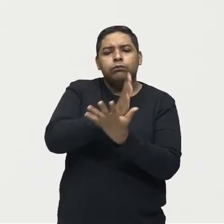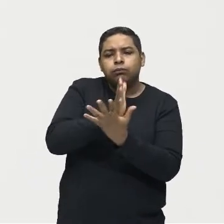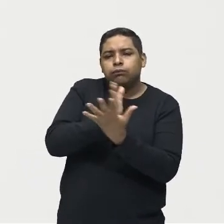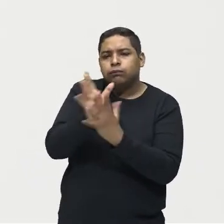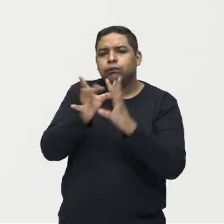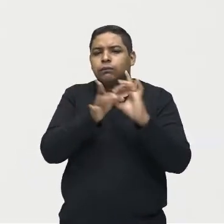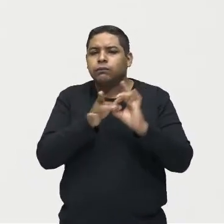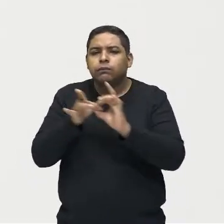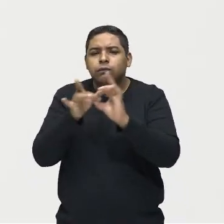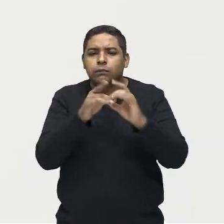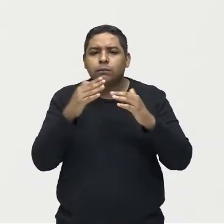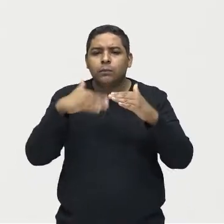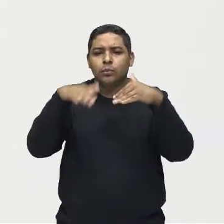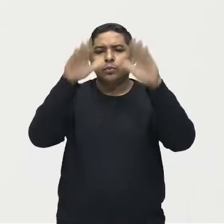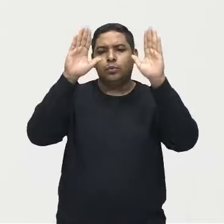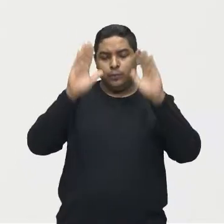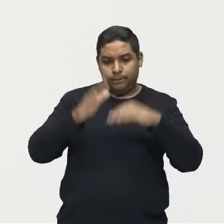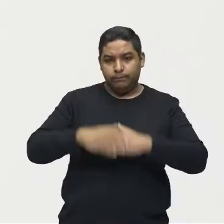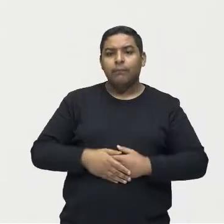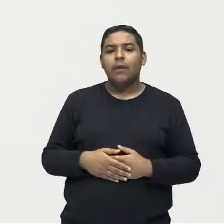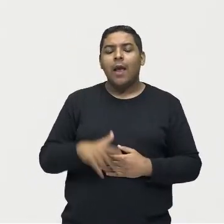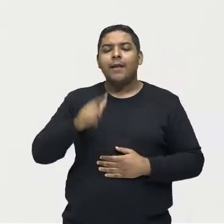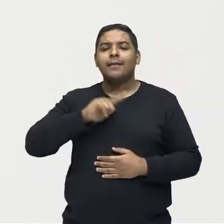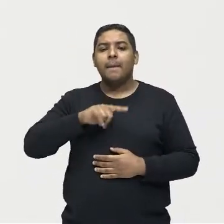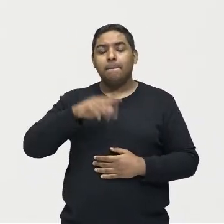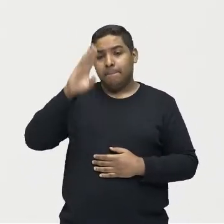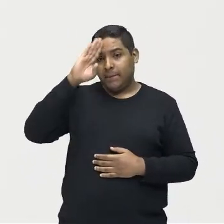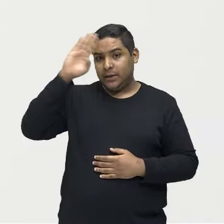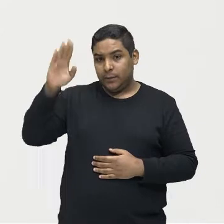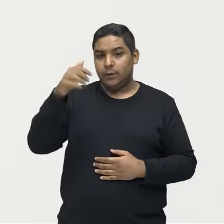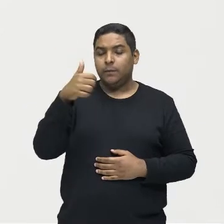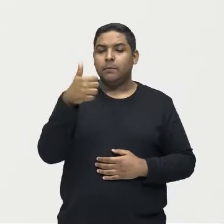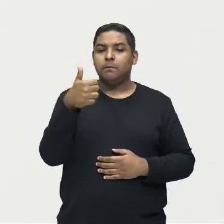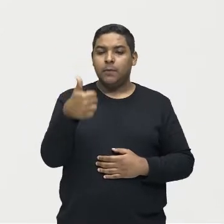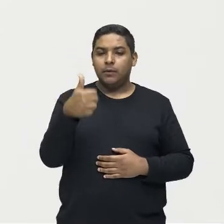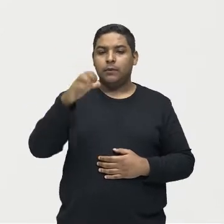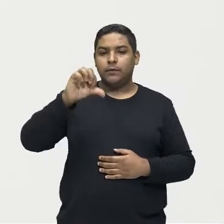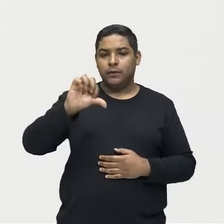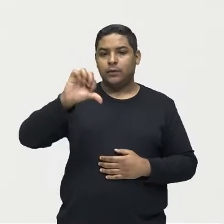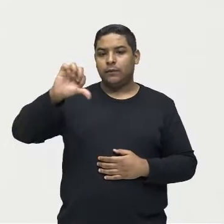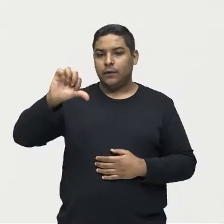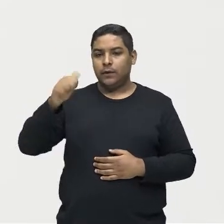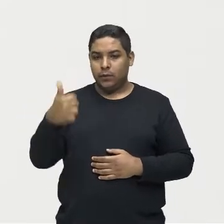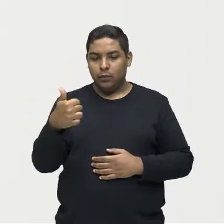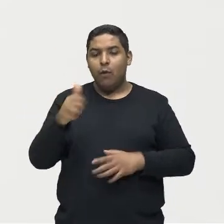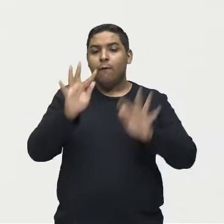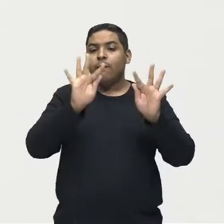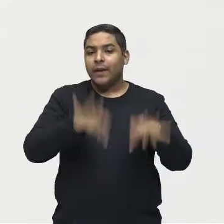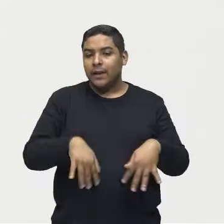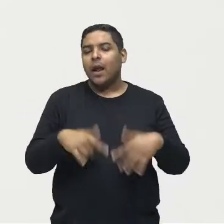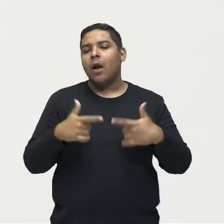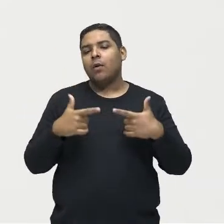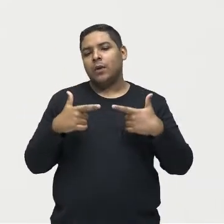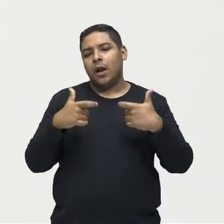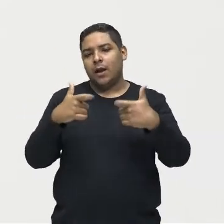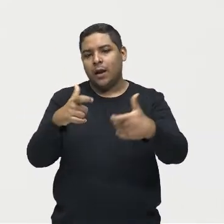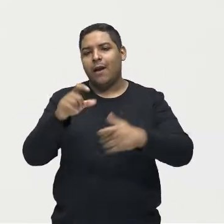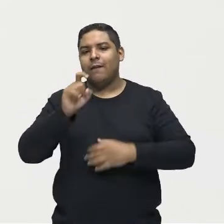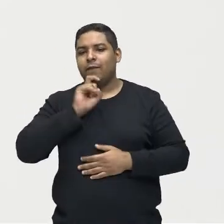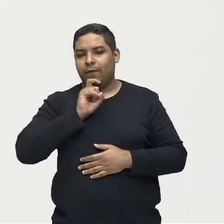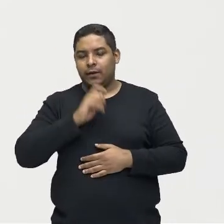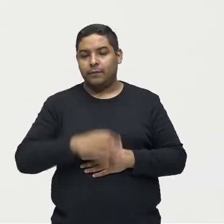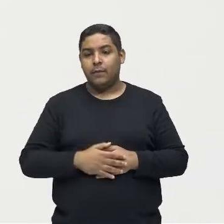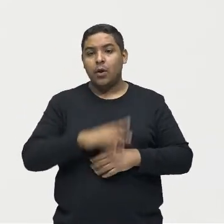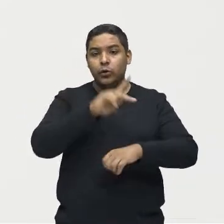né, vai vir principalmente aí em 1991 com o fim da Guerra Fria, onde esses países, tanto os